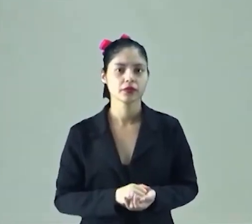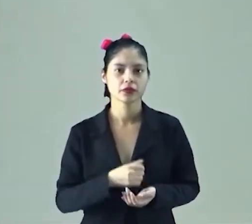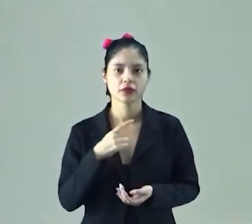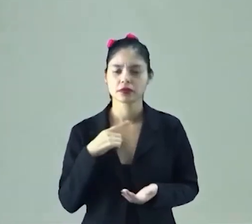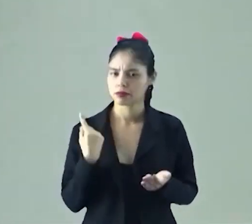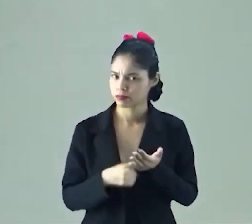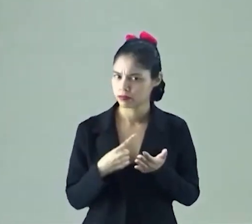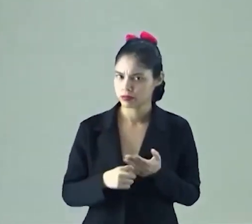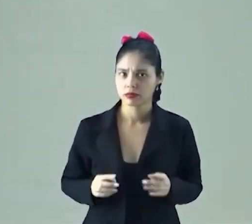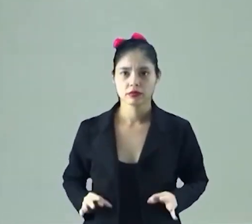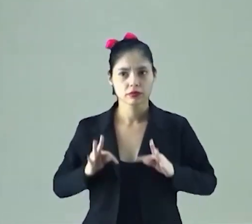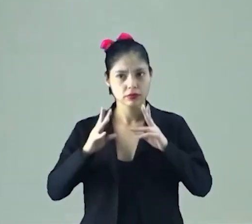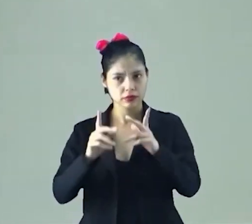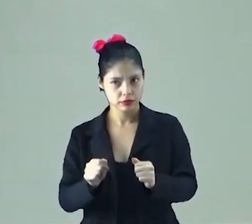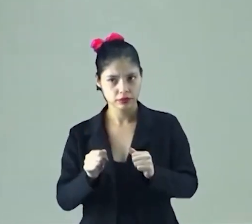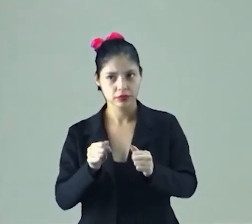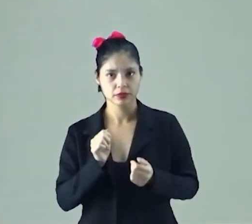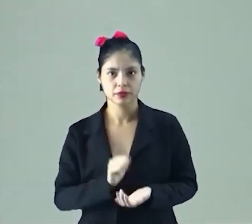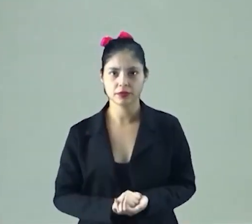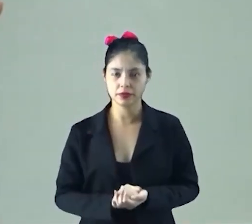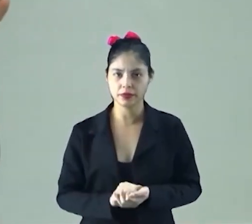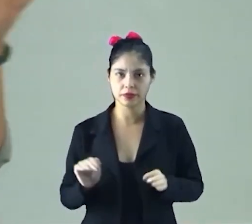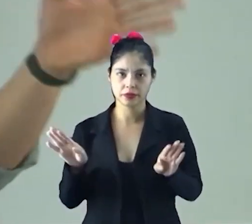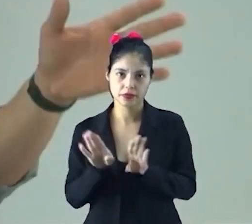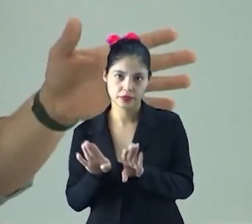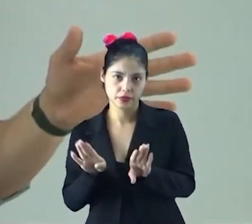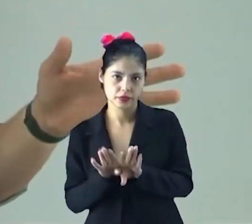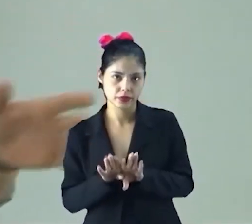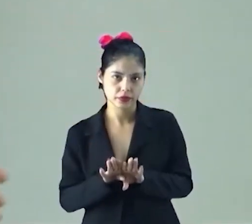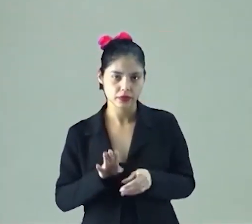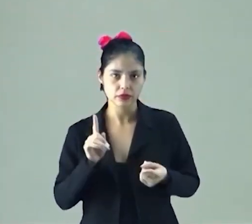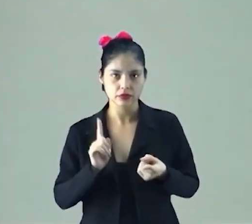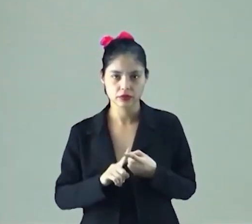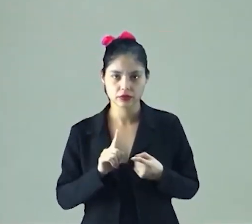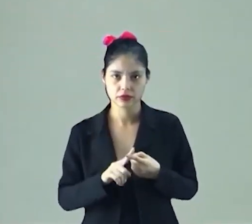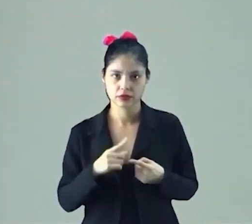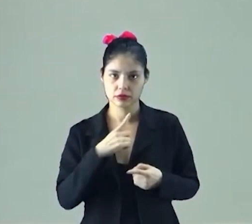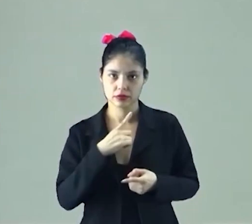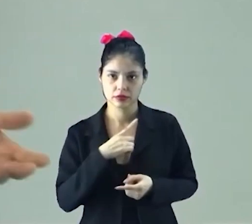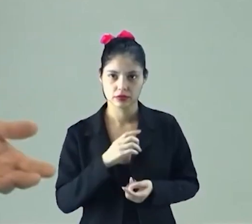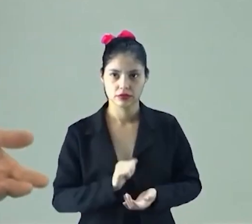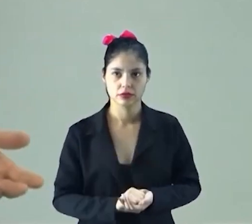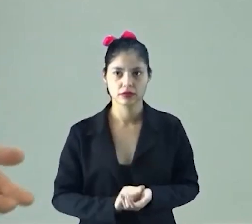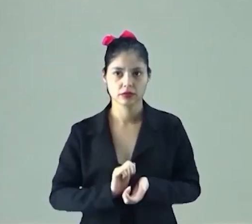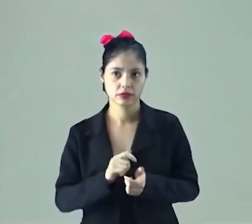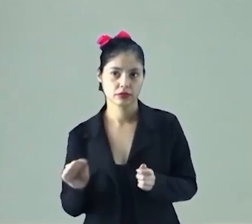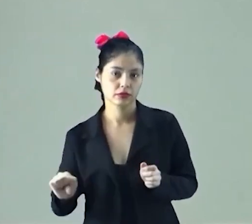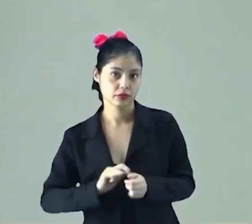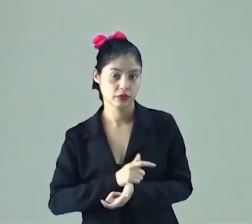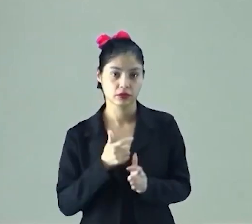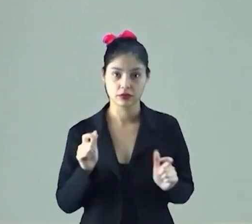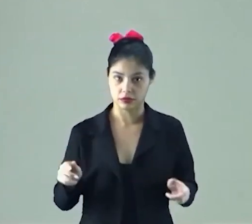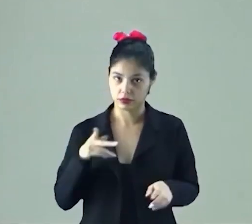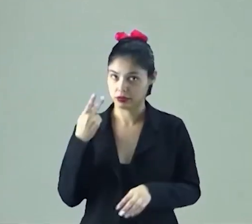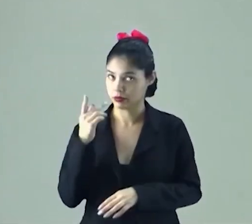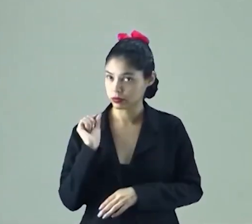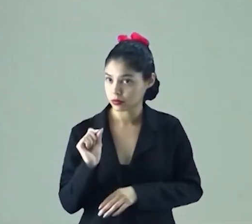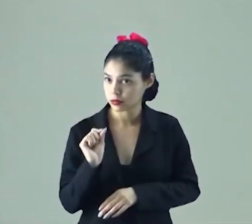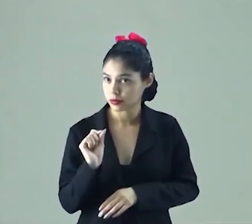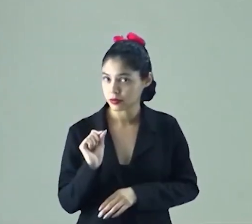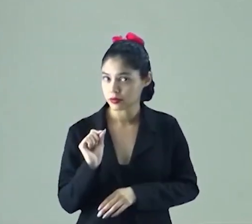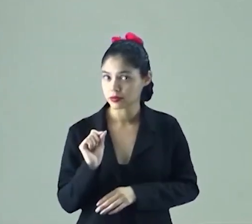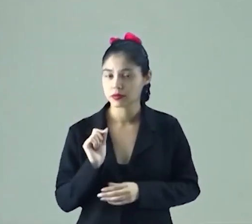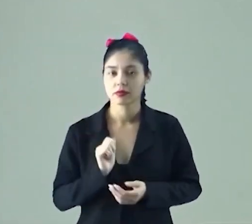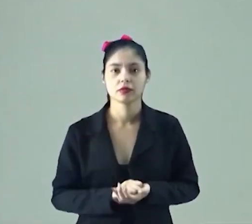tem que considerar tudo isso aí na hora de você for entender por que existem tantas espécies e também porque a gente não deixou de falar, né,